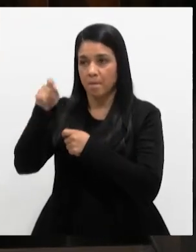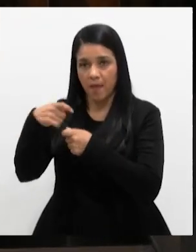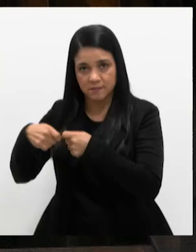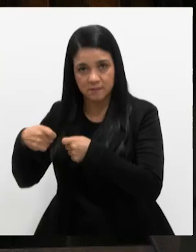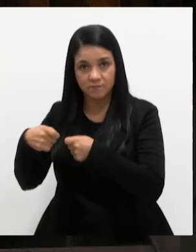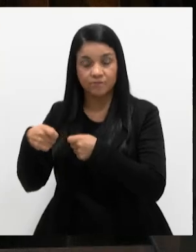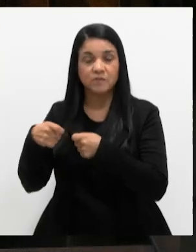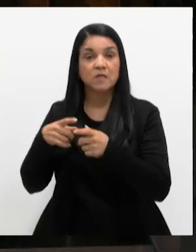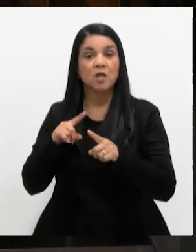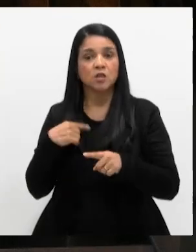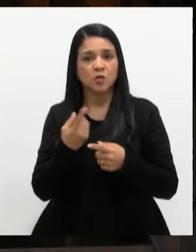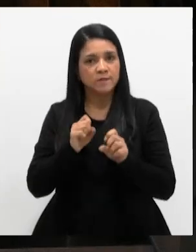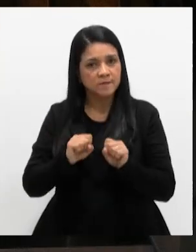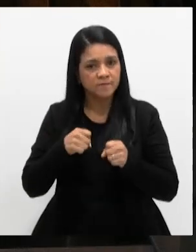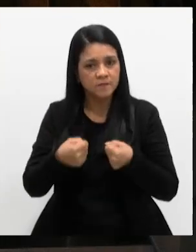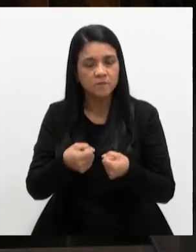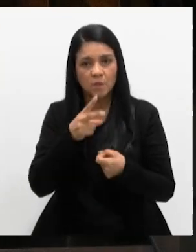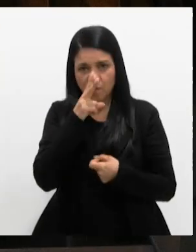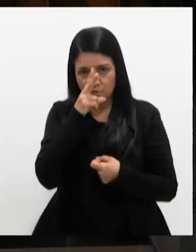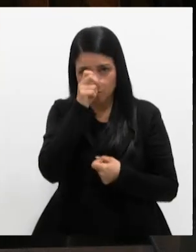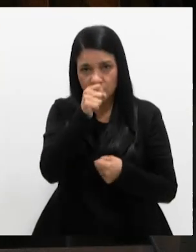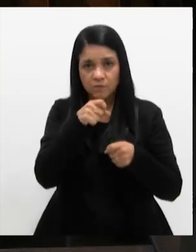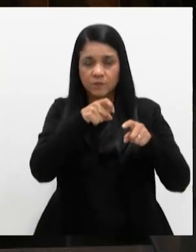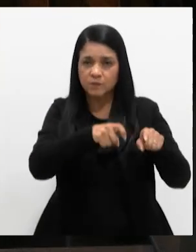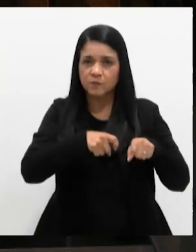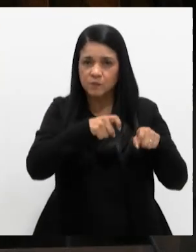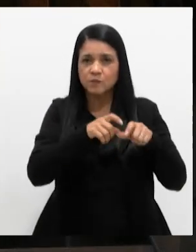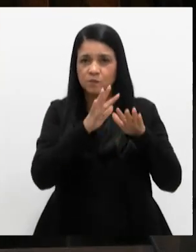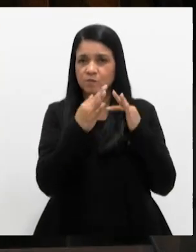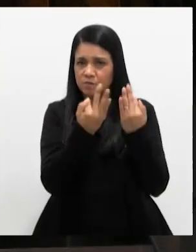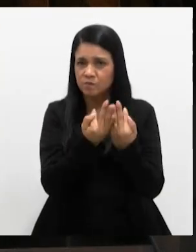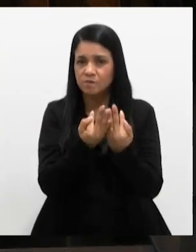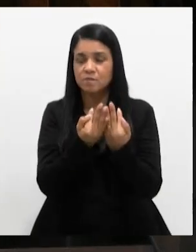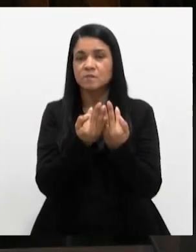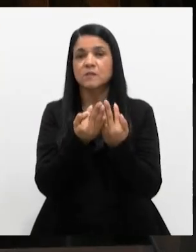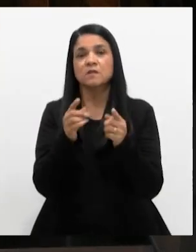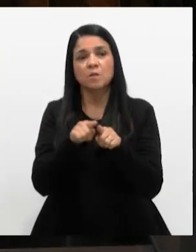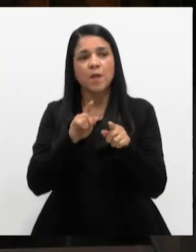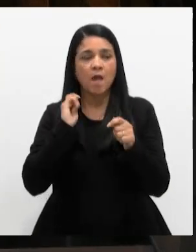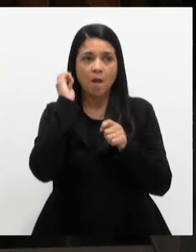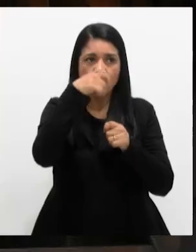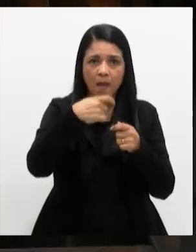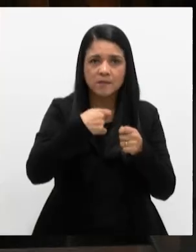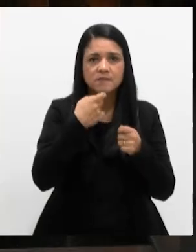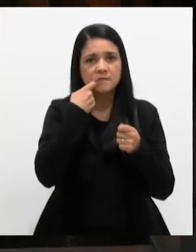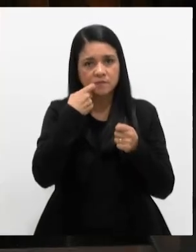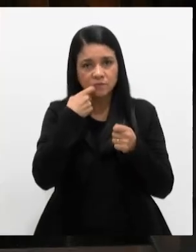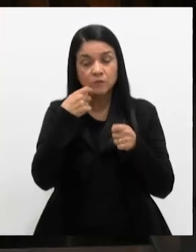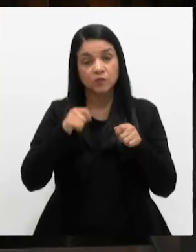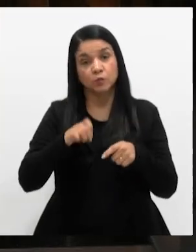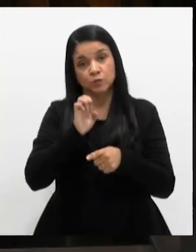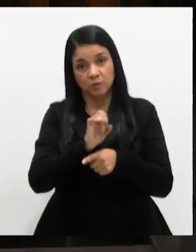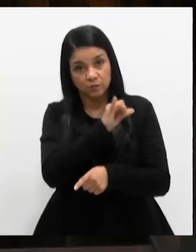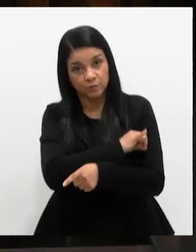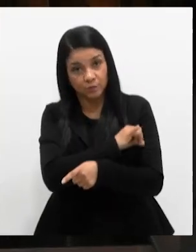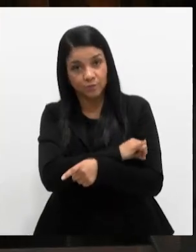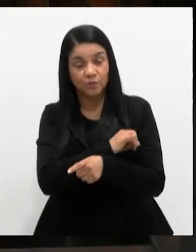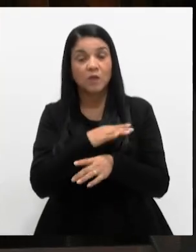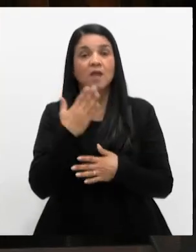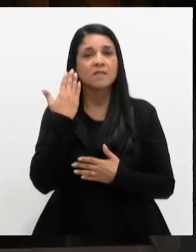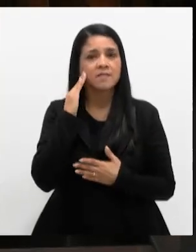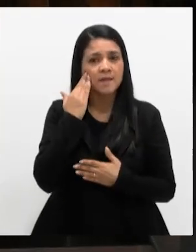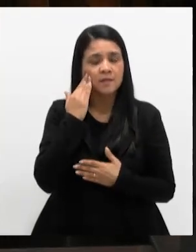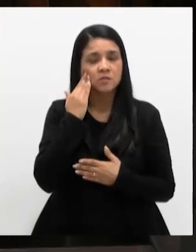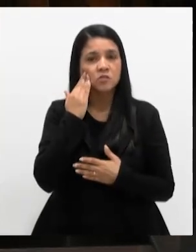e tem lutado para fortalecer a agricultura familiar e a pesca no estado do Rio de Janeiro. A gente entende que são